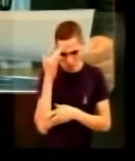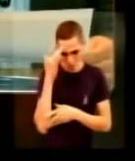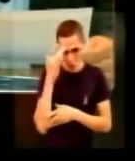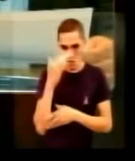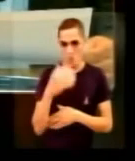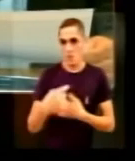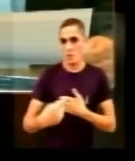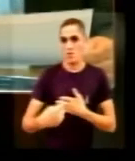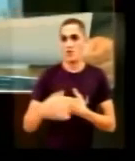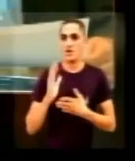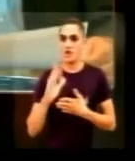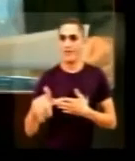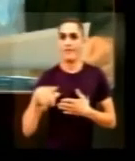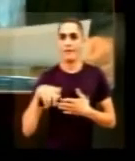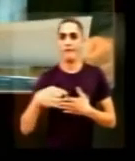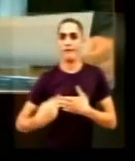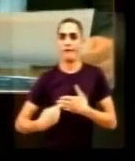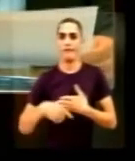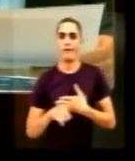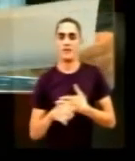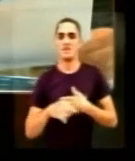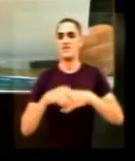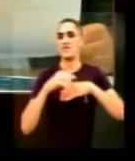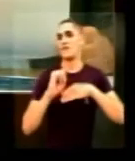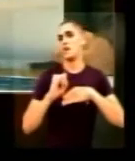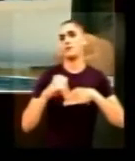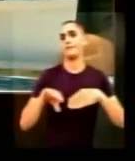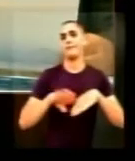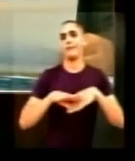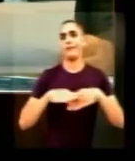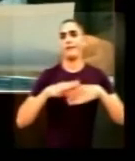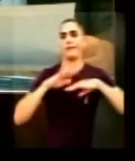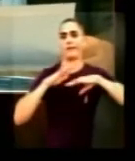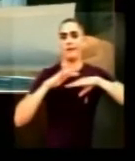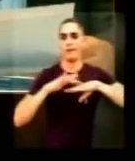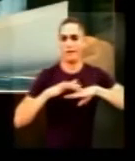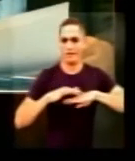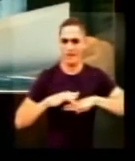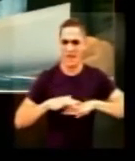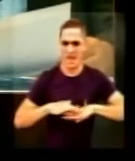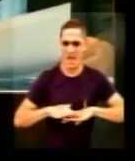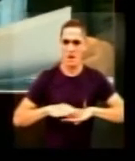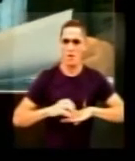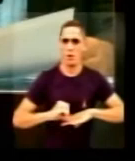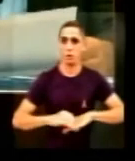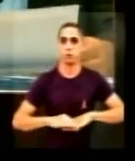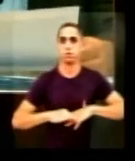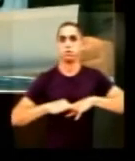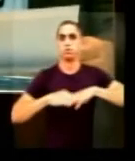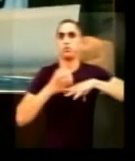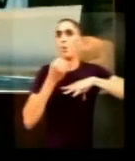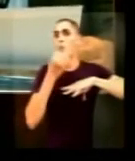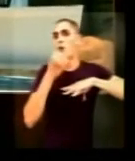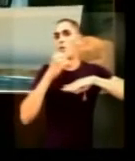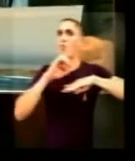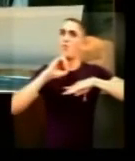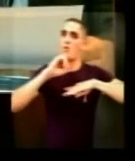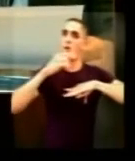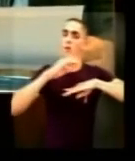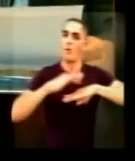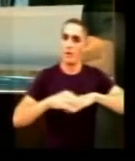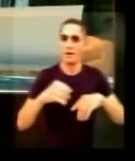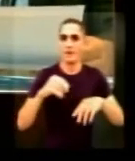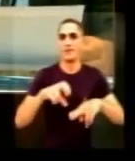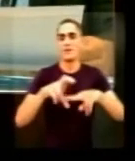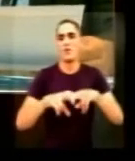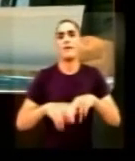seja, se a imunidade dele é muito baixa por causa de medicações, por causa de doenças e assim por